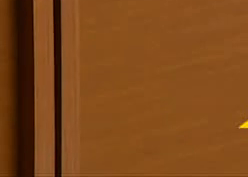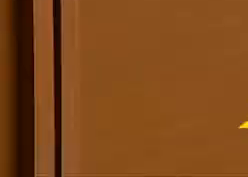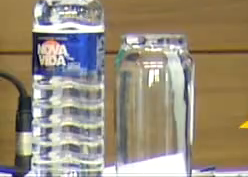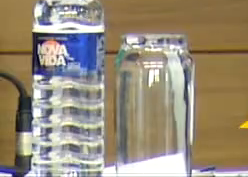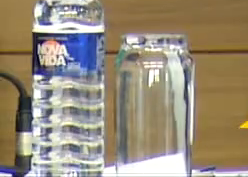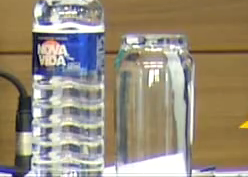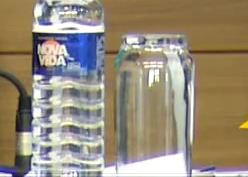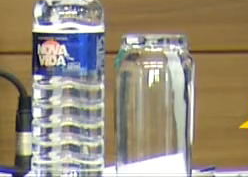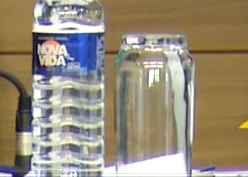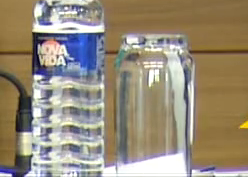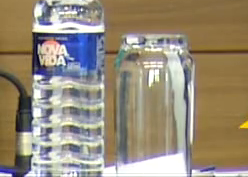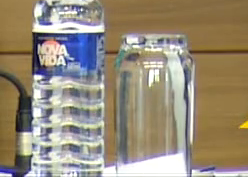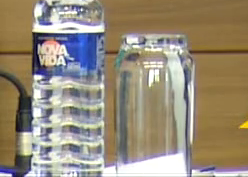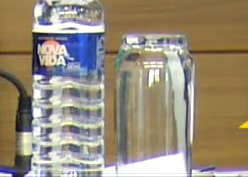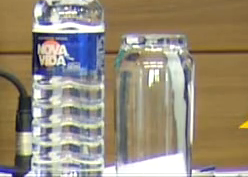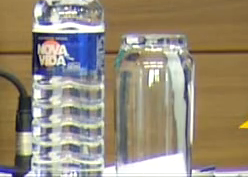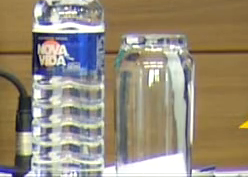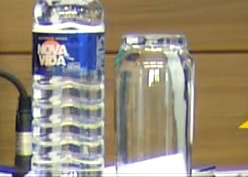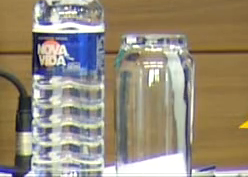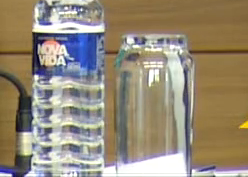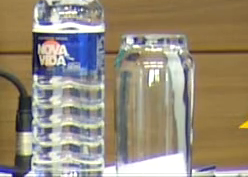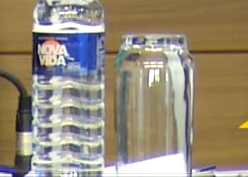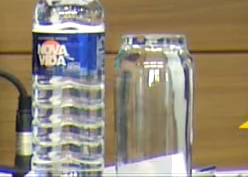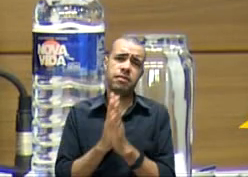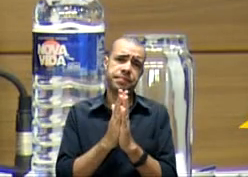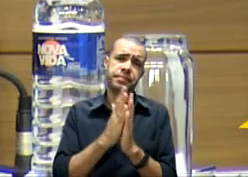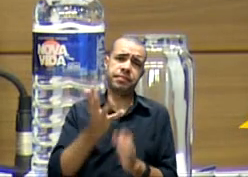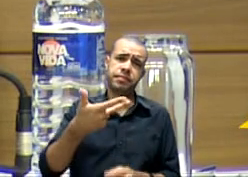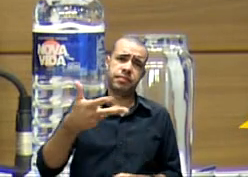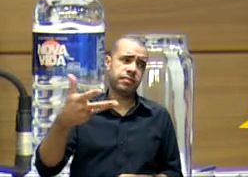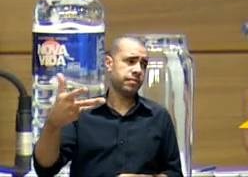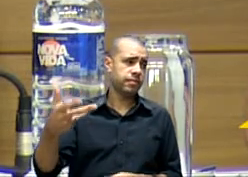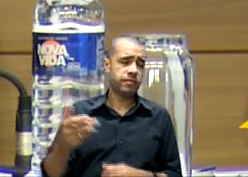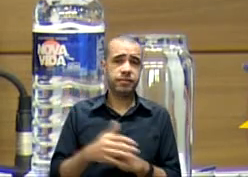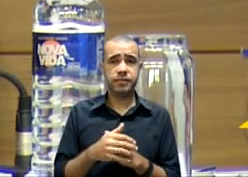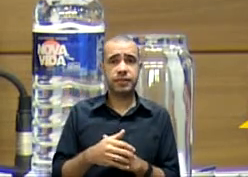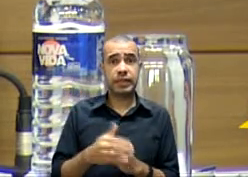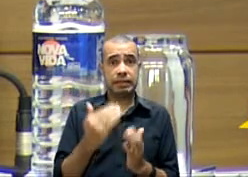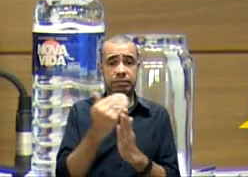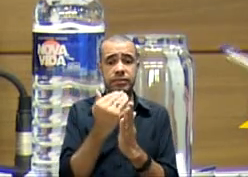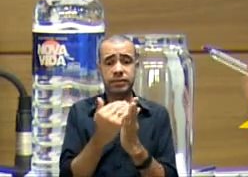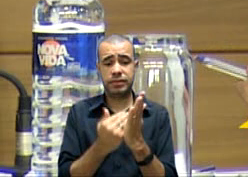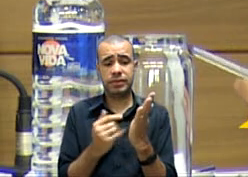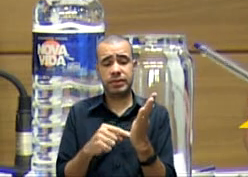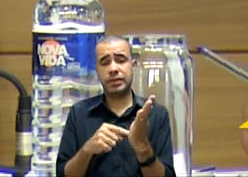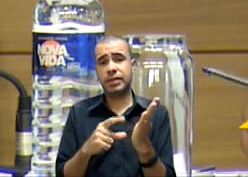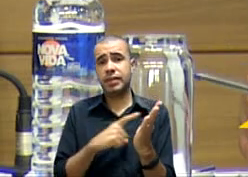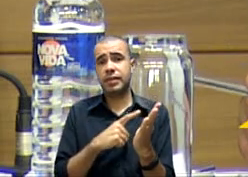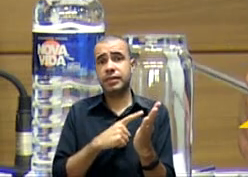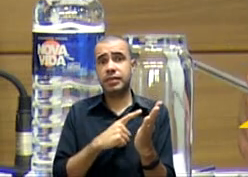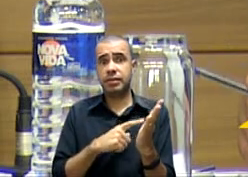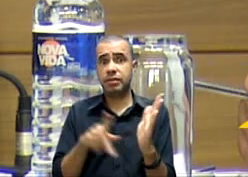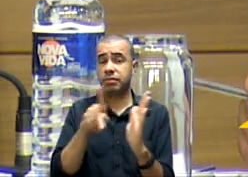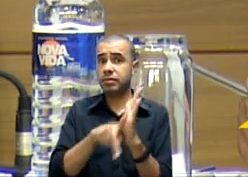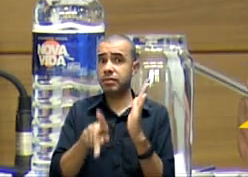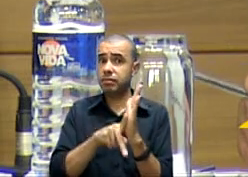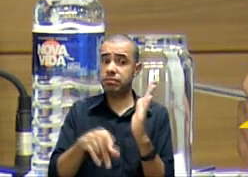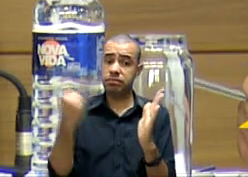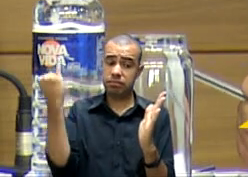Vereadores, vamos dar uma aceleradinha na votação para a gente conseguir encaminhar a pauta aqui. Você tem um projeto importante